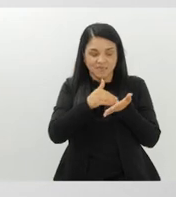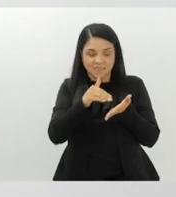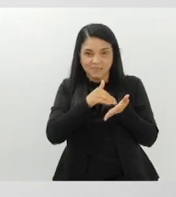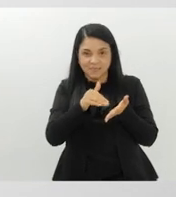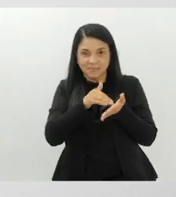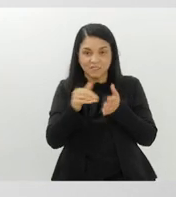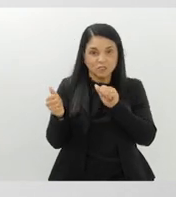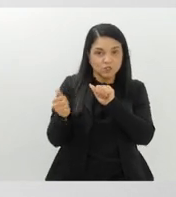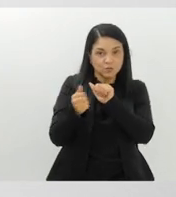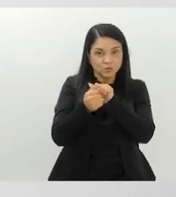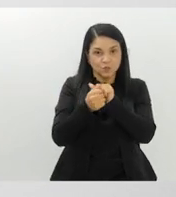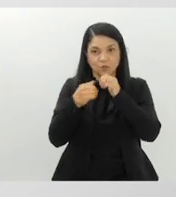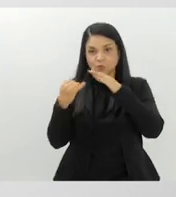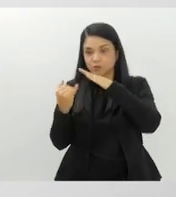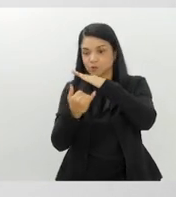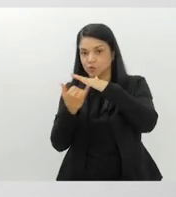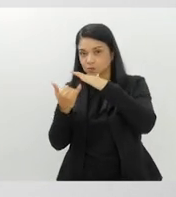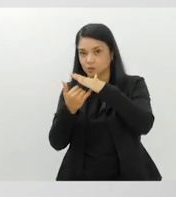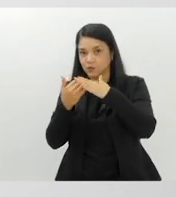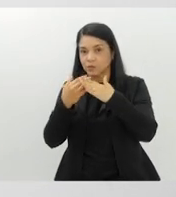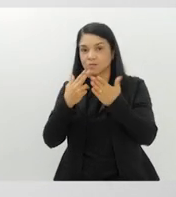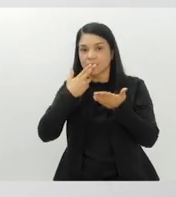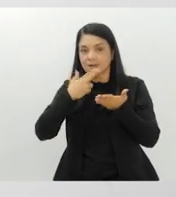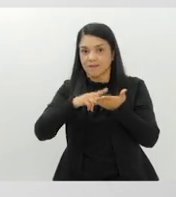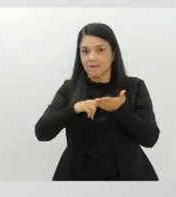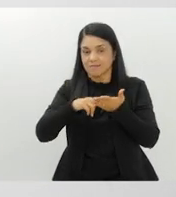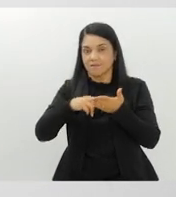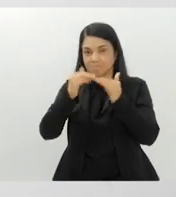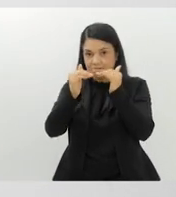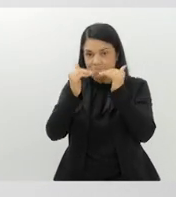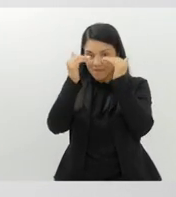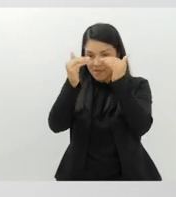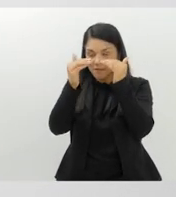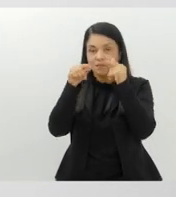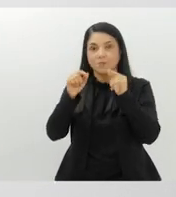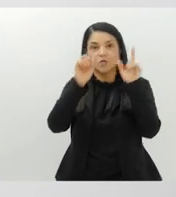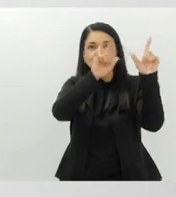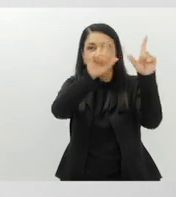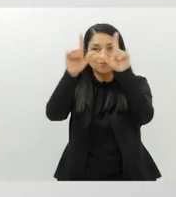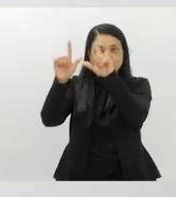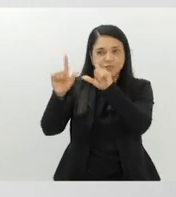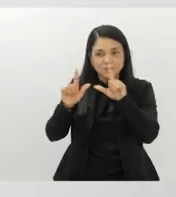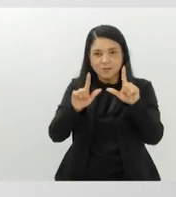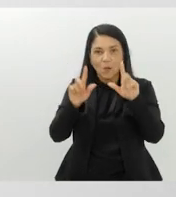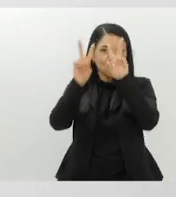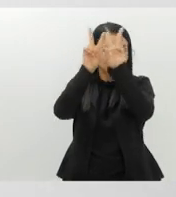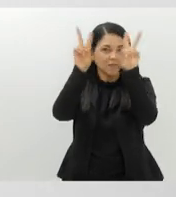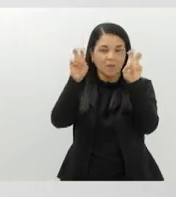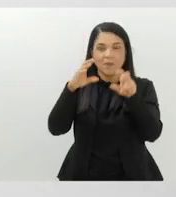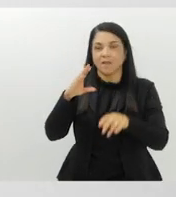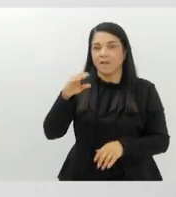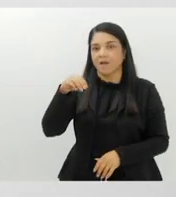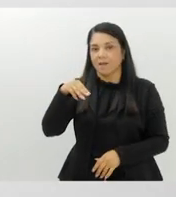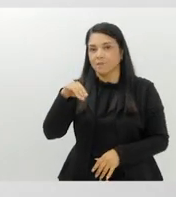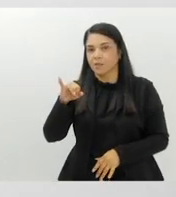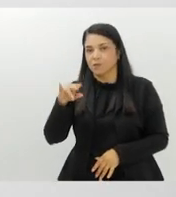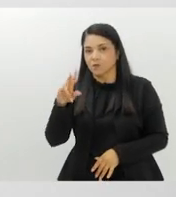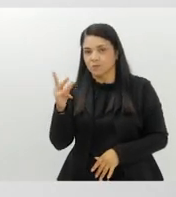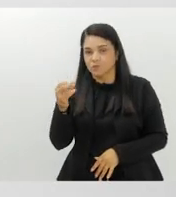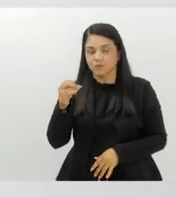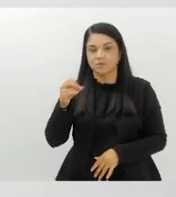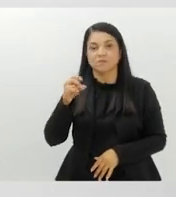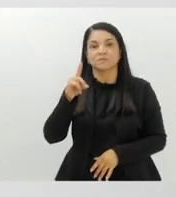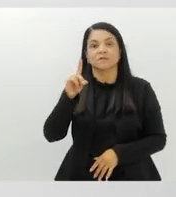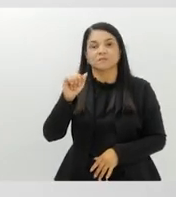com o Instituto, uma exposição que foi a exposição Pelos Caminhos da Umbanda, que foi apresentada no térreo da prefeitura